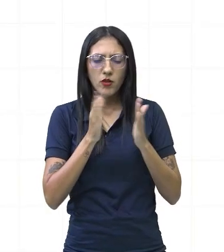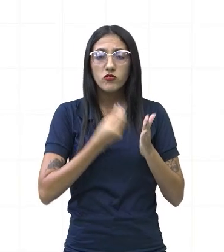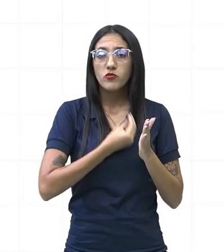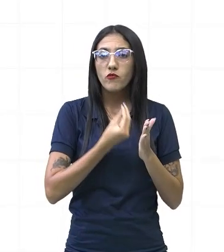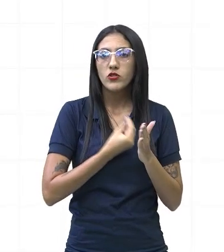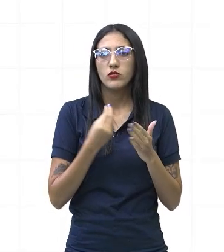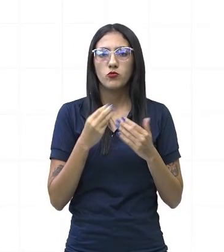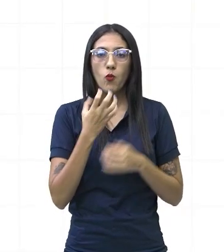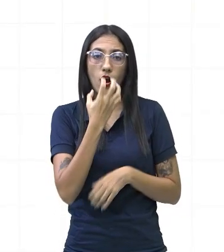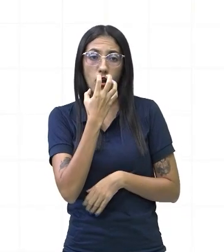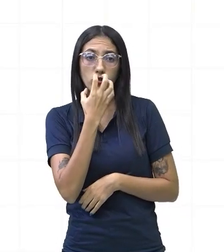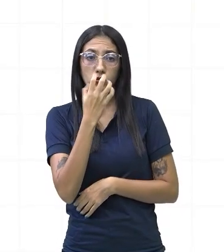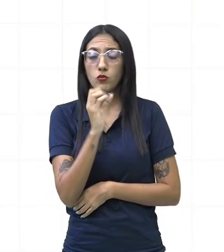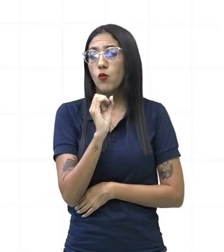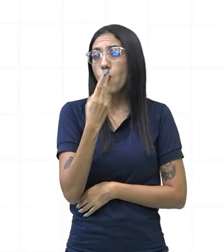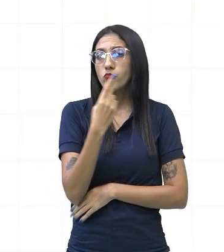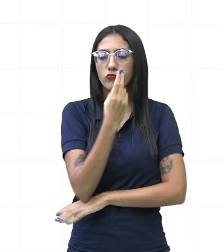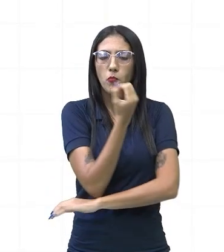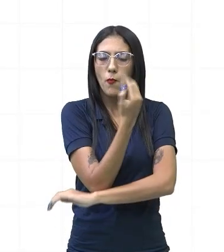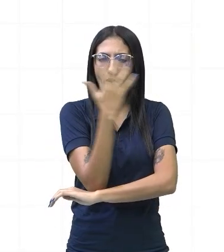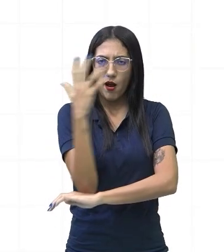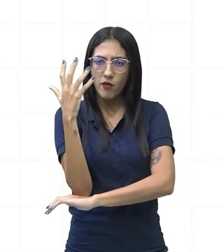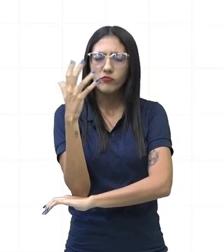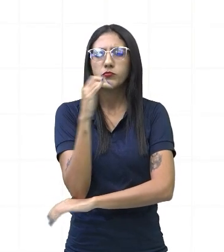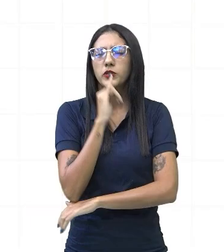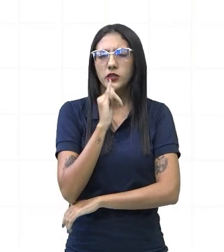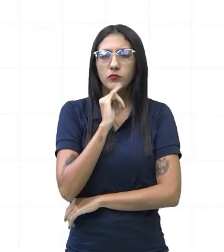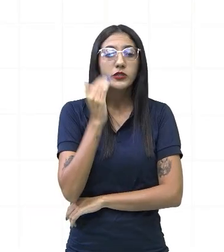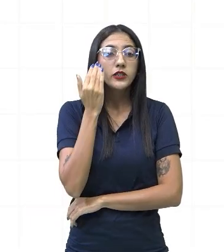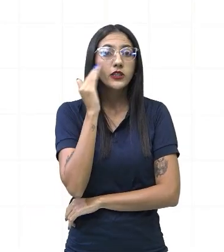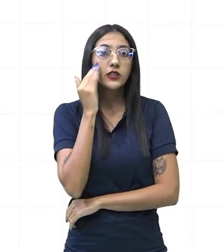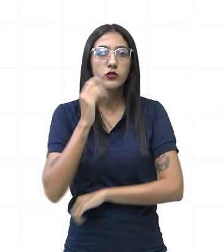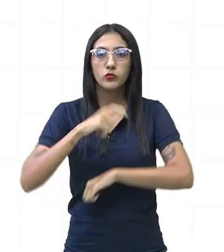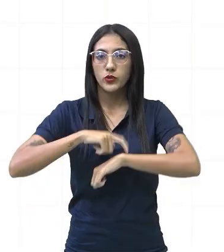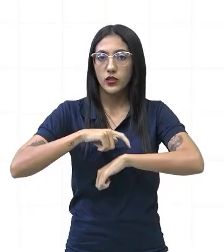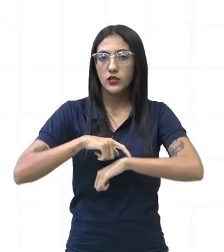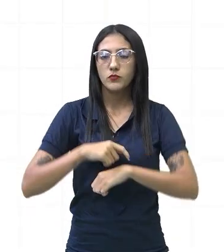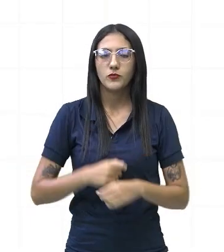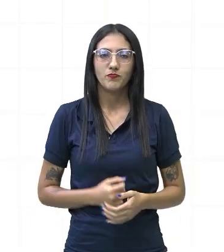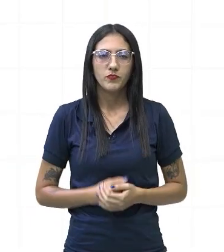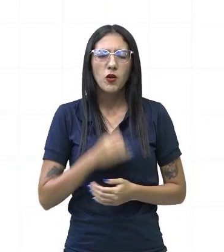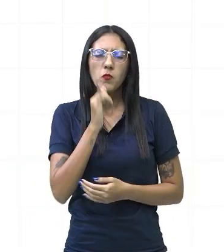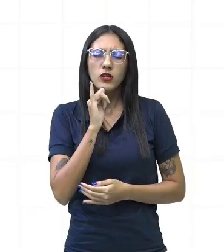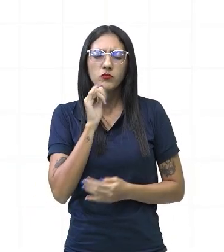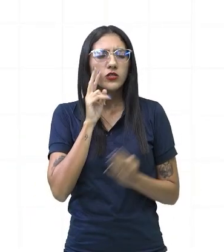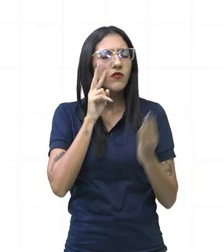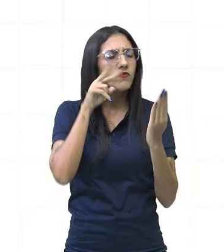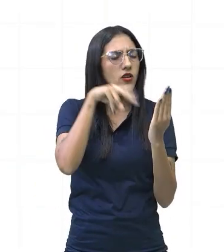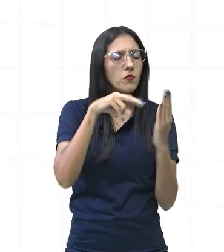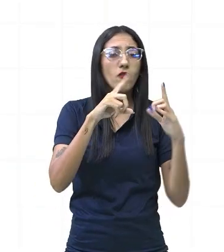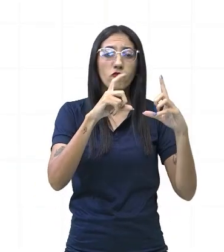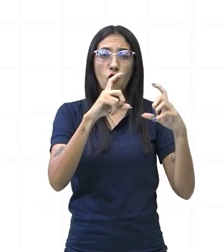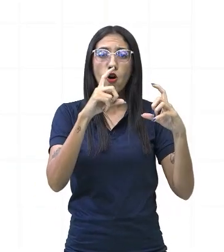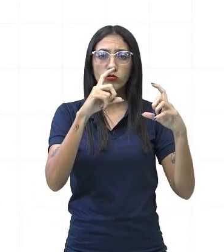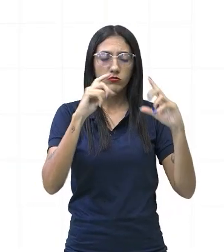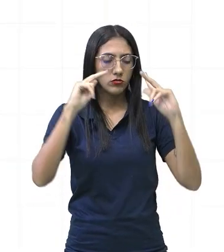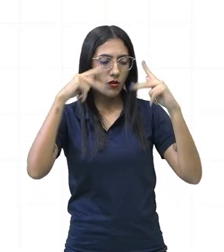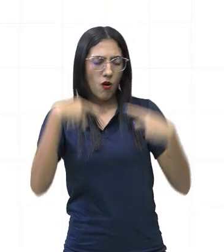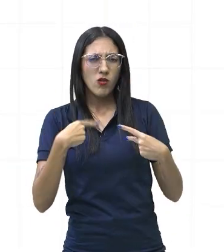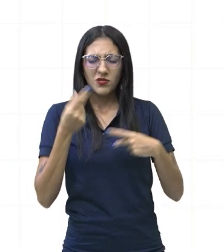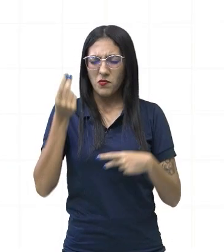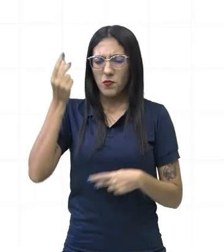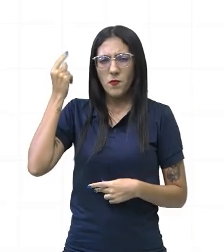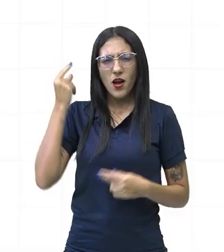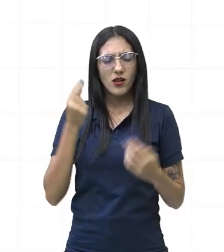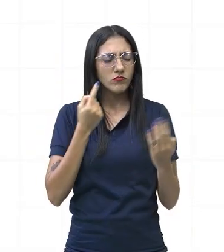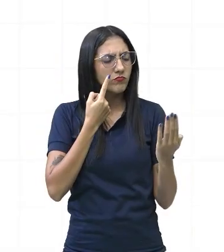passagem do tempo. Tá? Quando olhamos uma foto do tempo em que éramos bebês e a